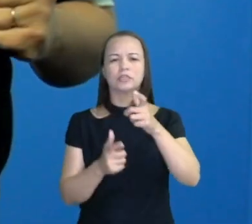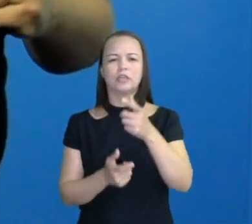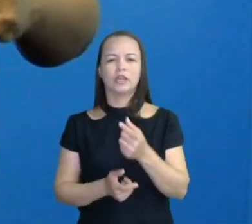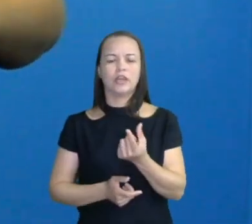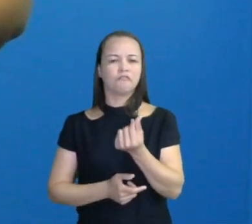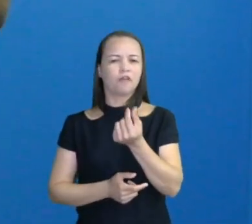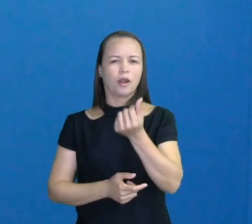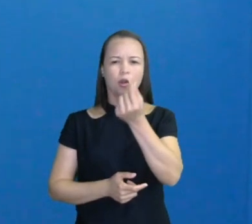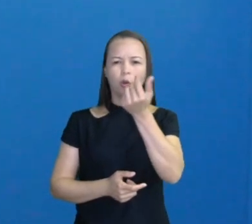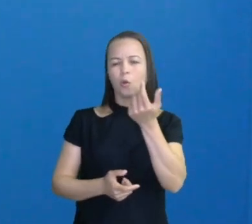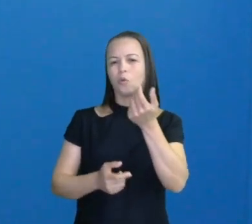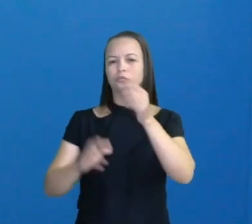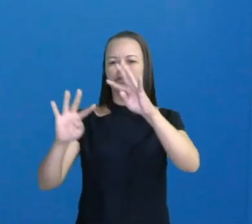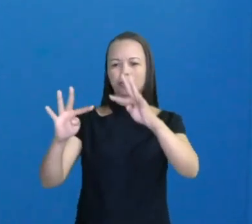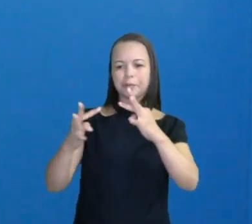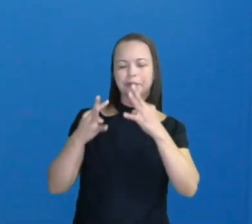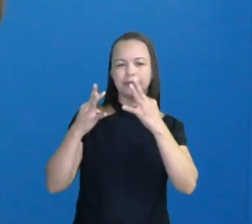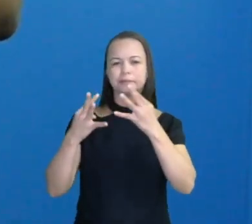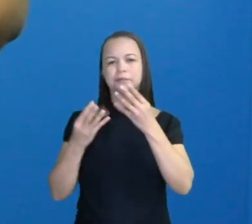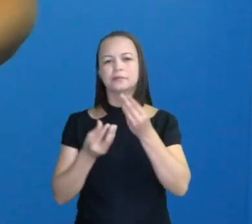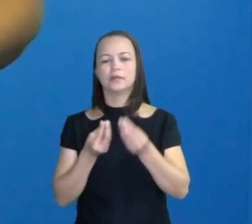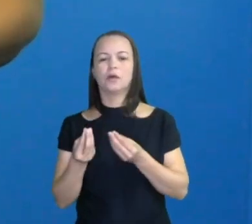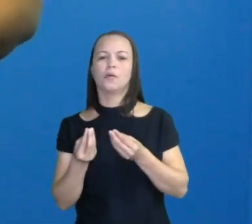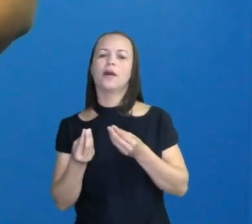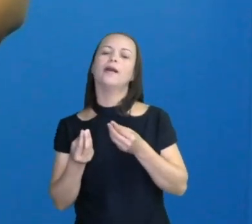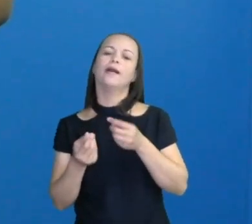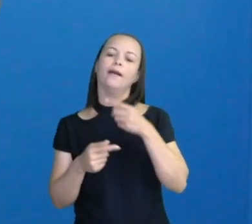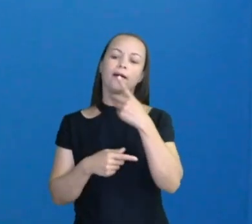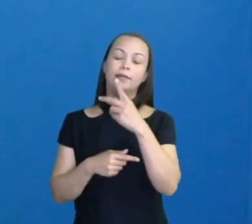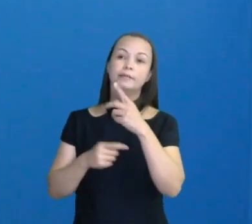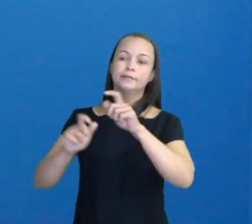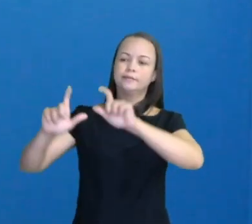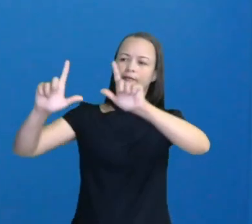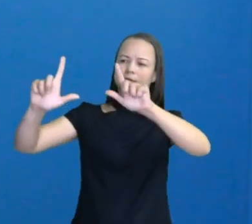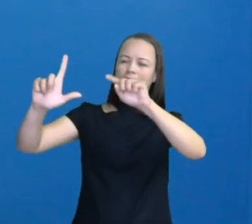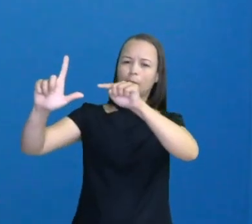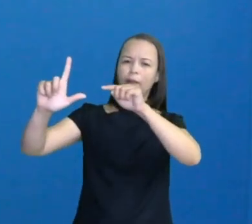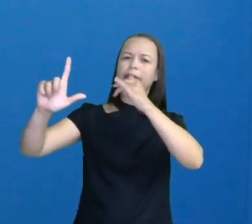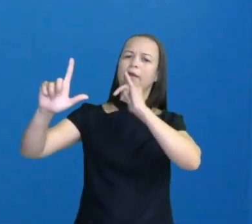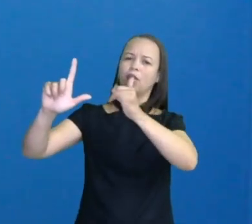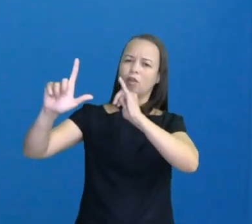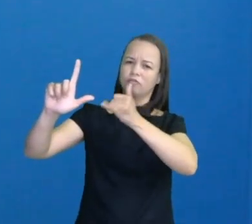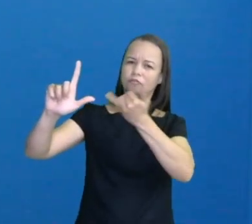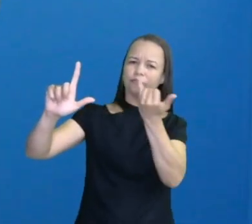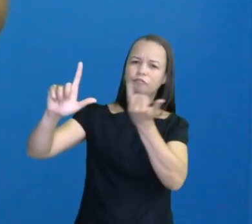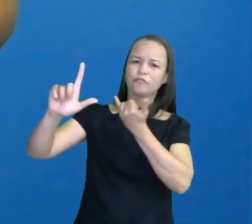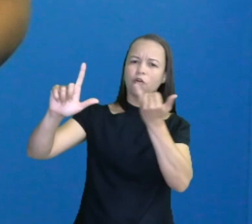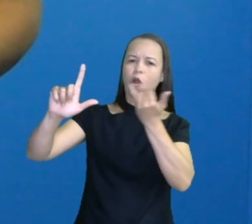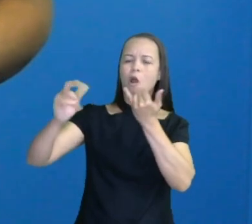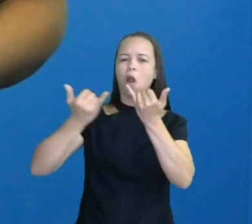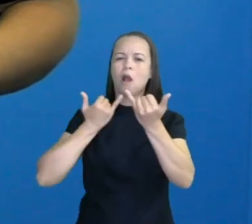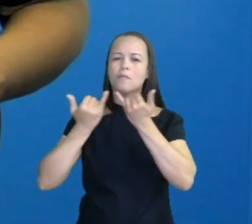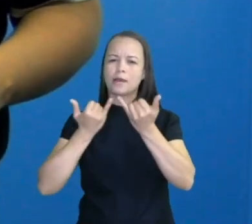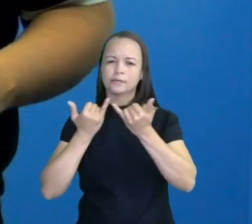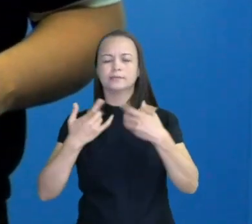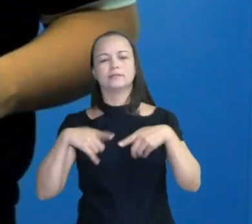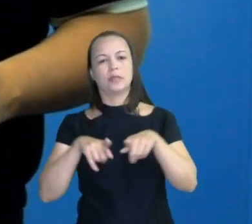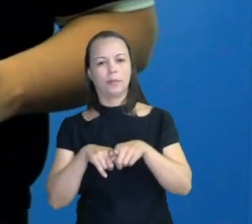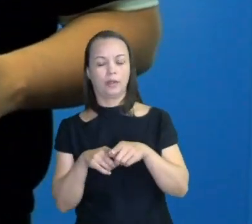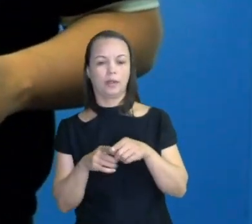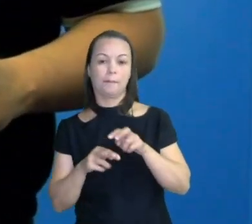chamando a atenção, ali também está passando uma informação. Por isso que é muito